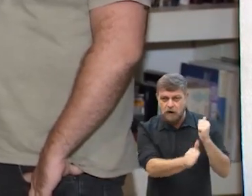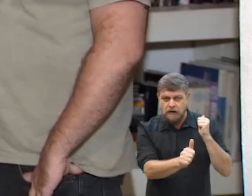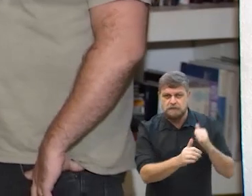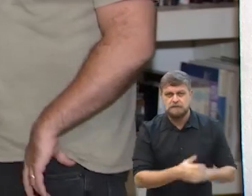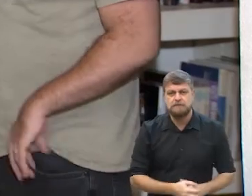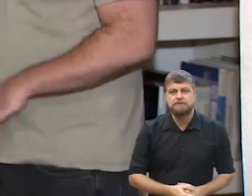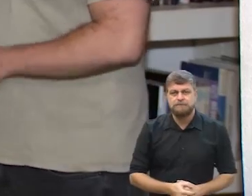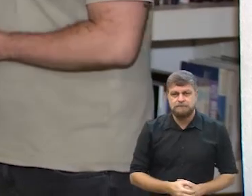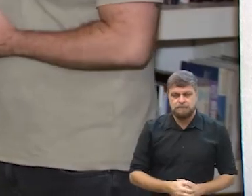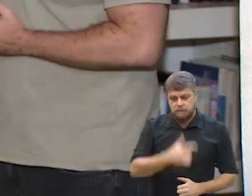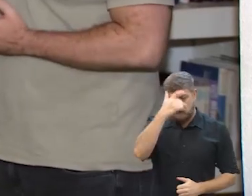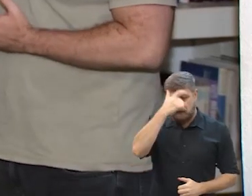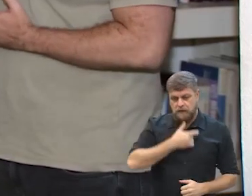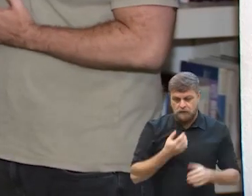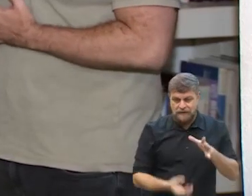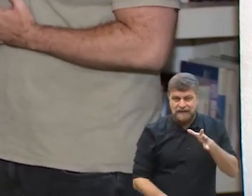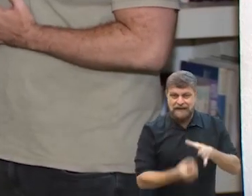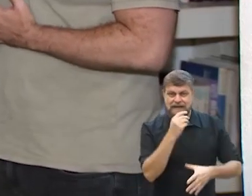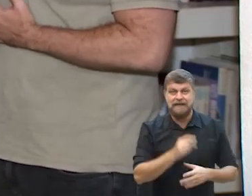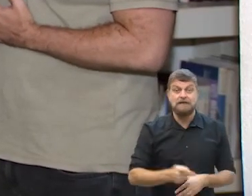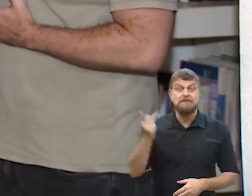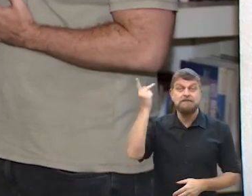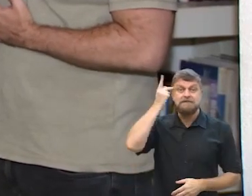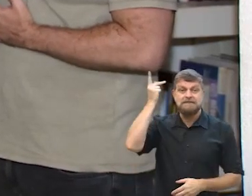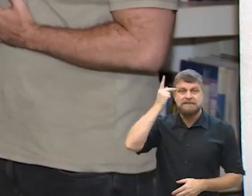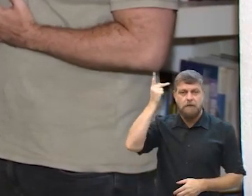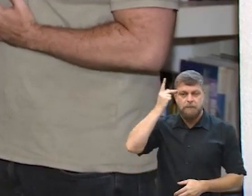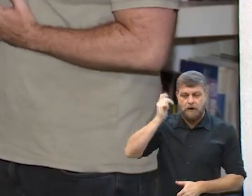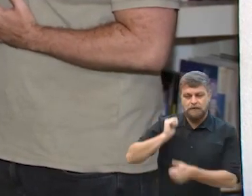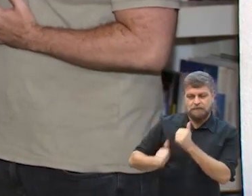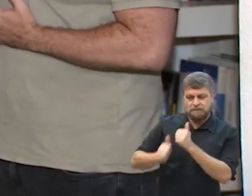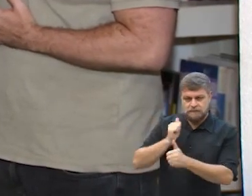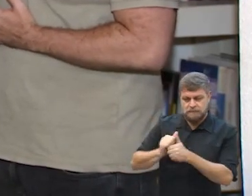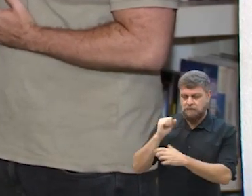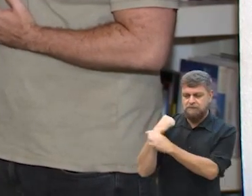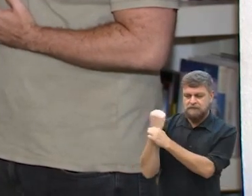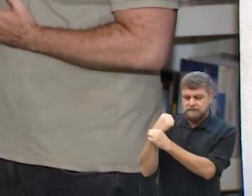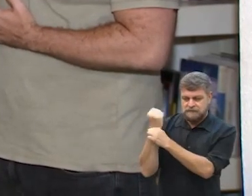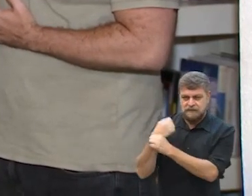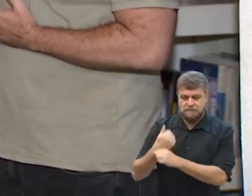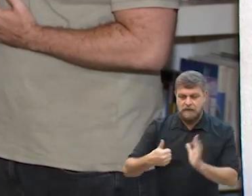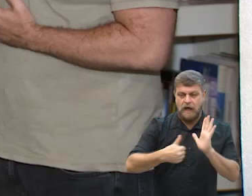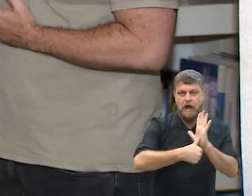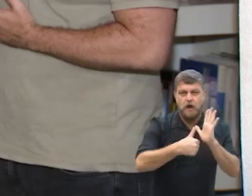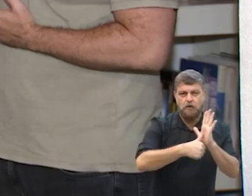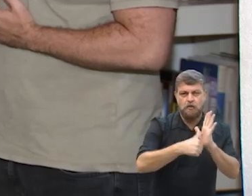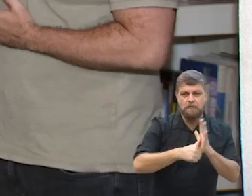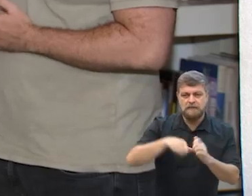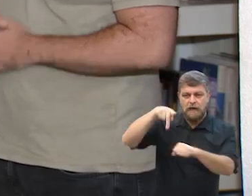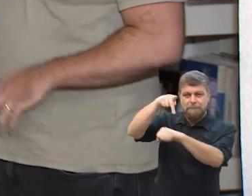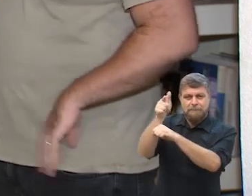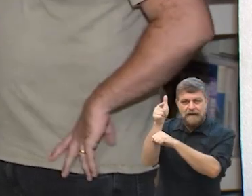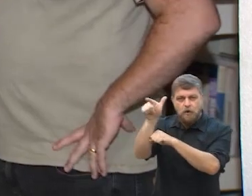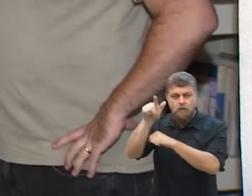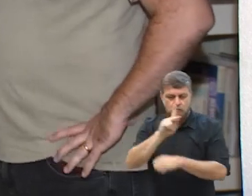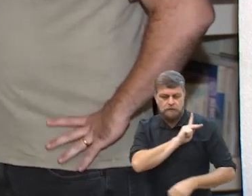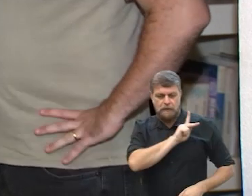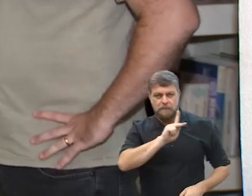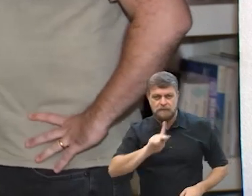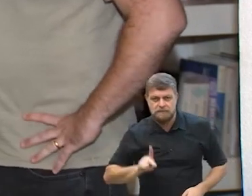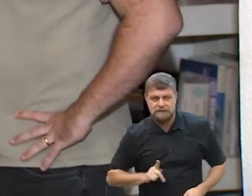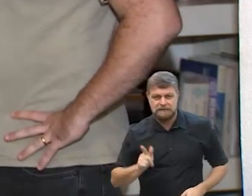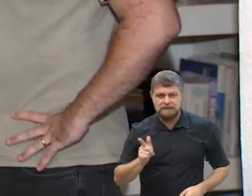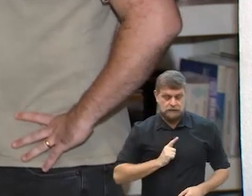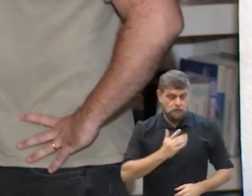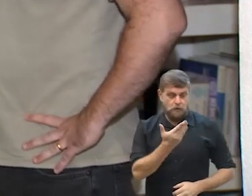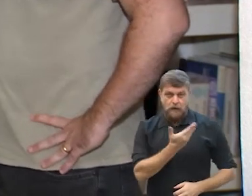eu montei a fisioterapia do São Paulo Futebol Clube, vários clubes do exterior, da Ponte Preta, e com